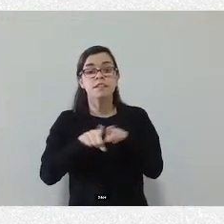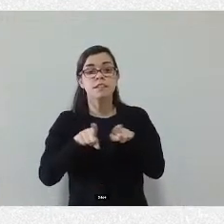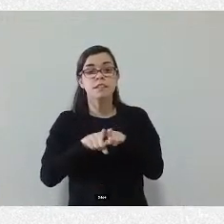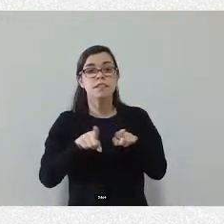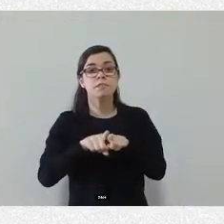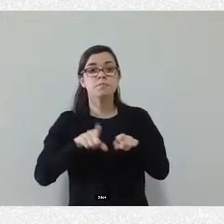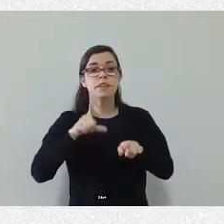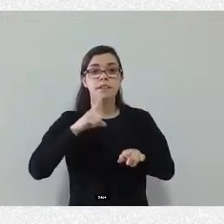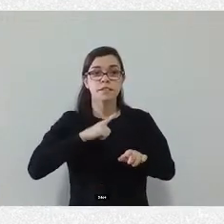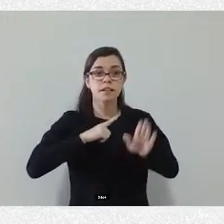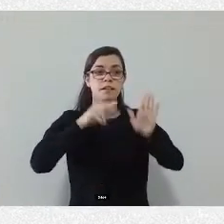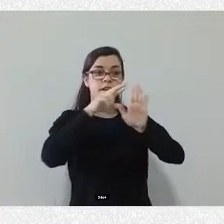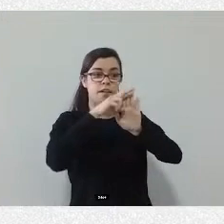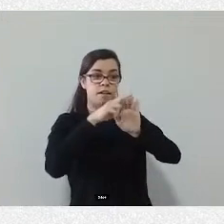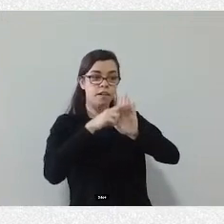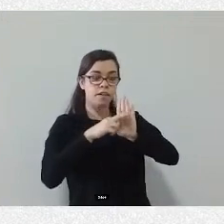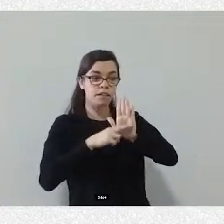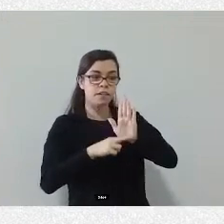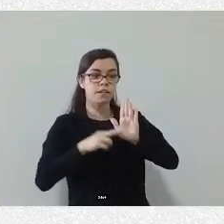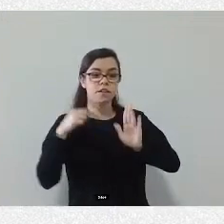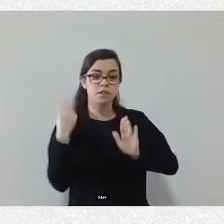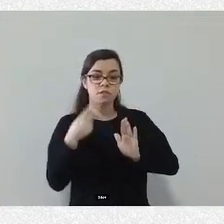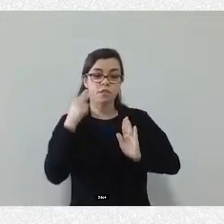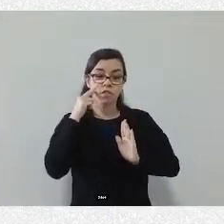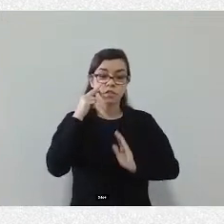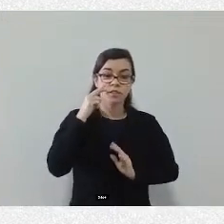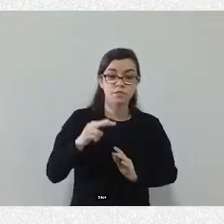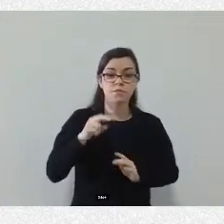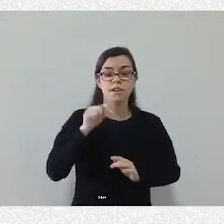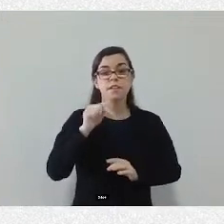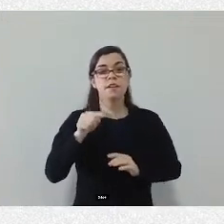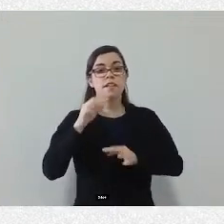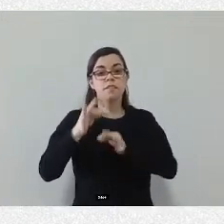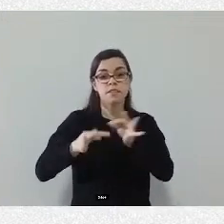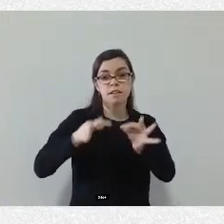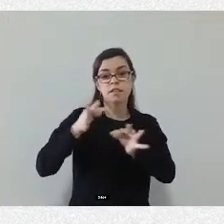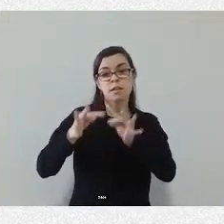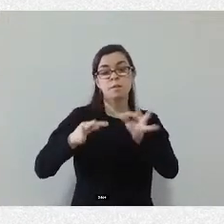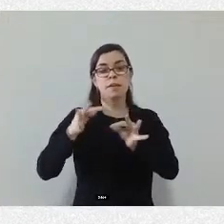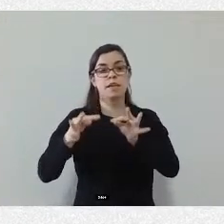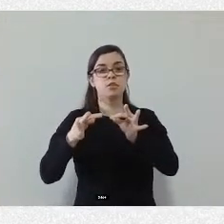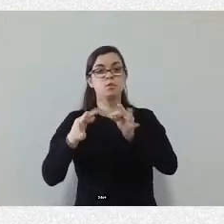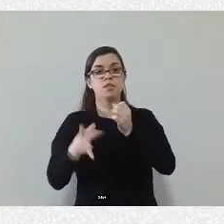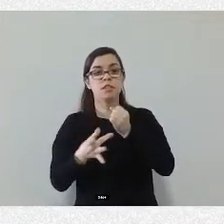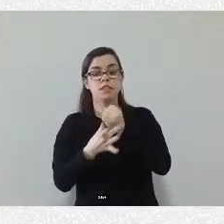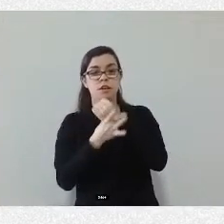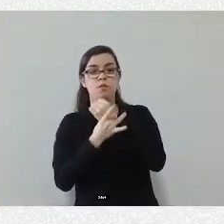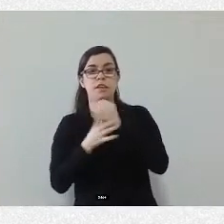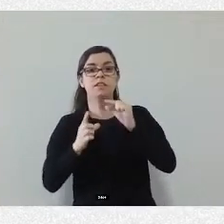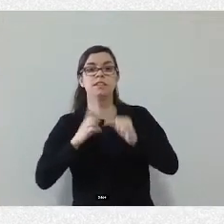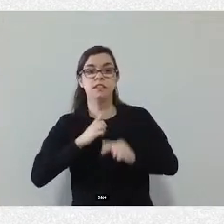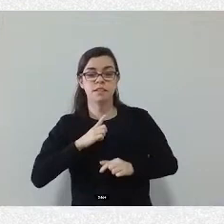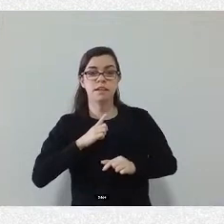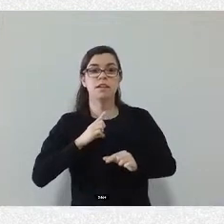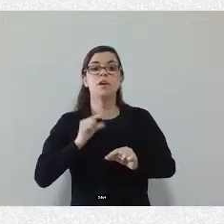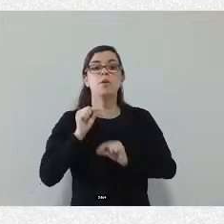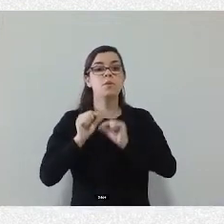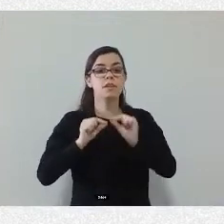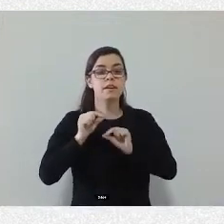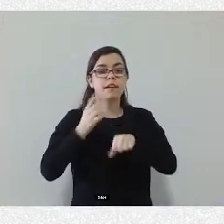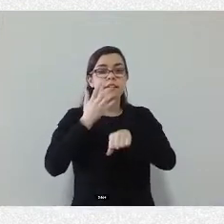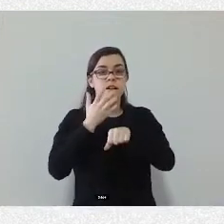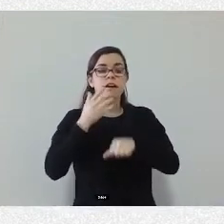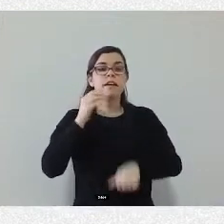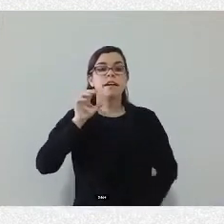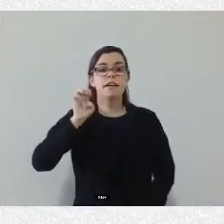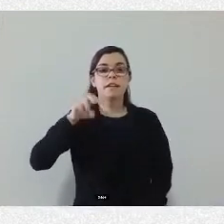eficácia e segurança de tratamentos, incluindo aqui vacinas, são os ensaios clínicos randomizados,